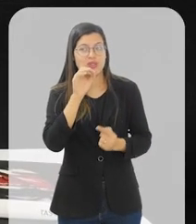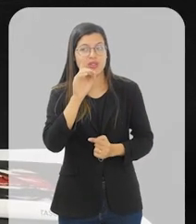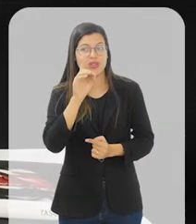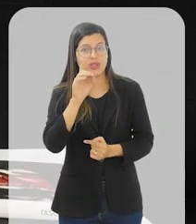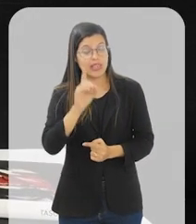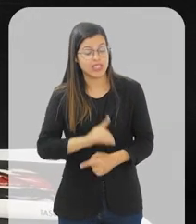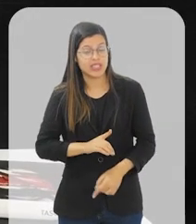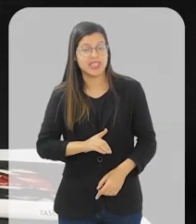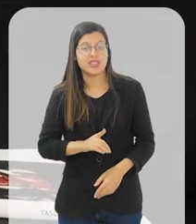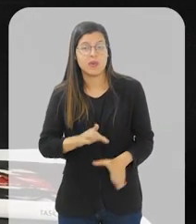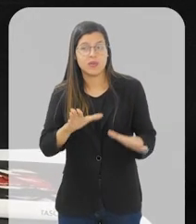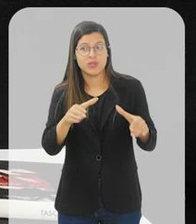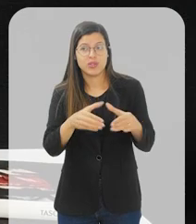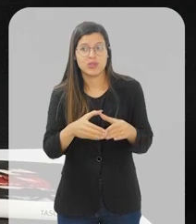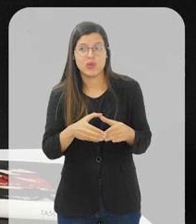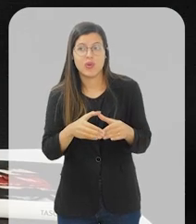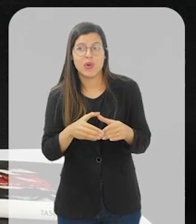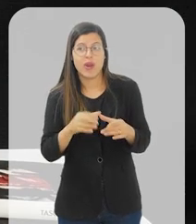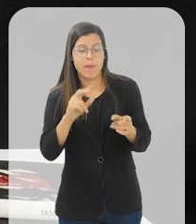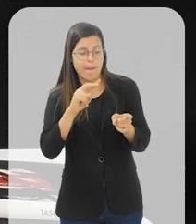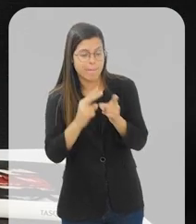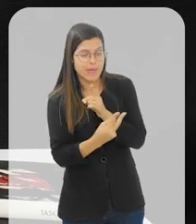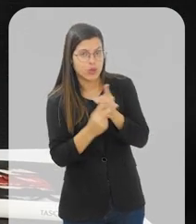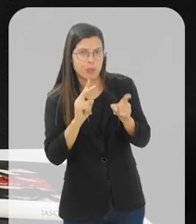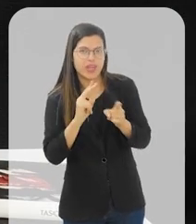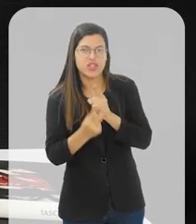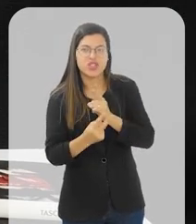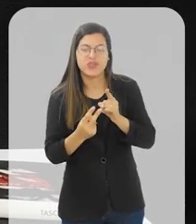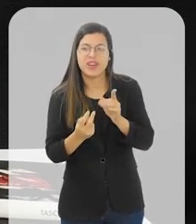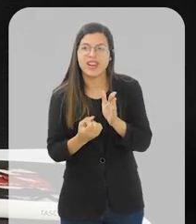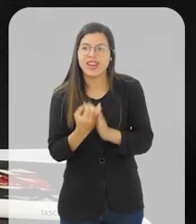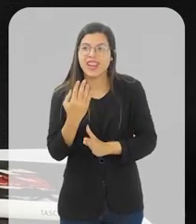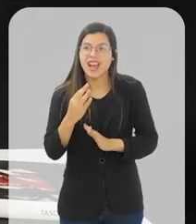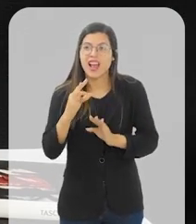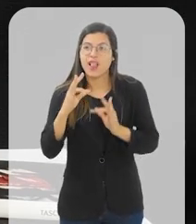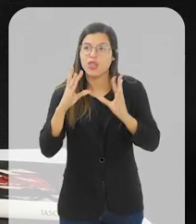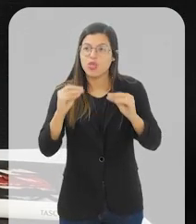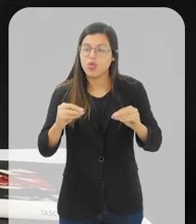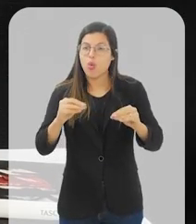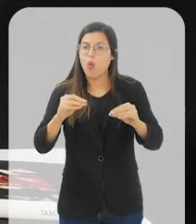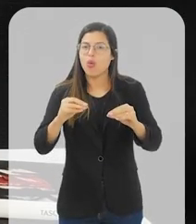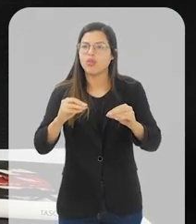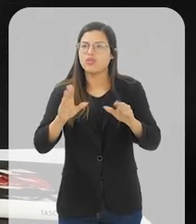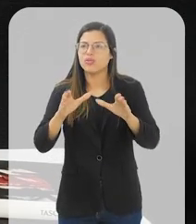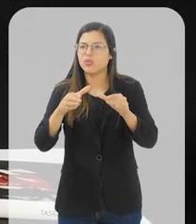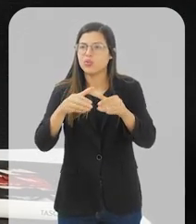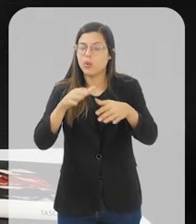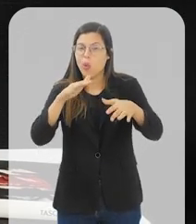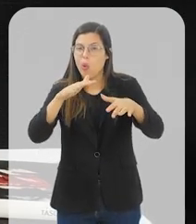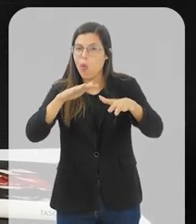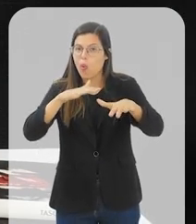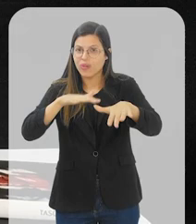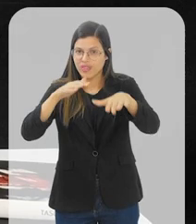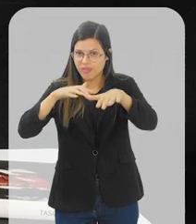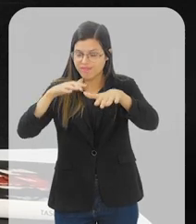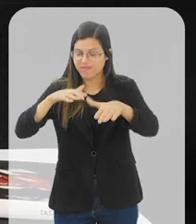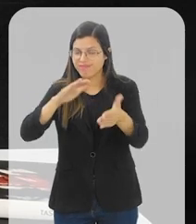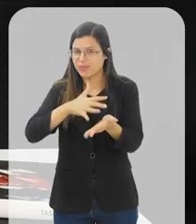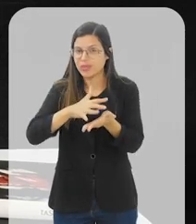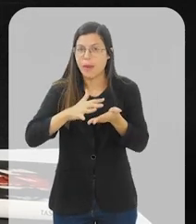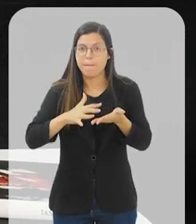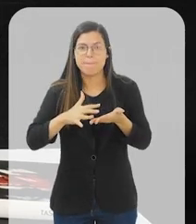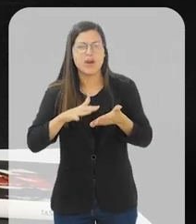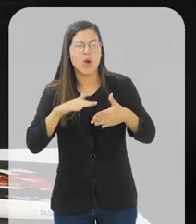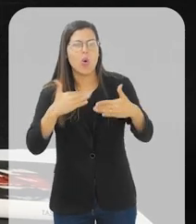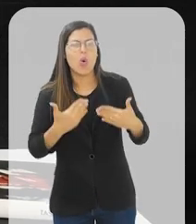escola era criar uma expectativa reversa, né? Todo mundo do samba, todo mundo que estava ali na avenida, estava esperando ver que roupa que o Pablo vai